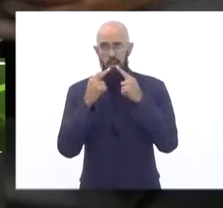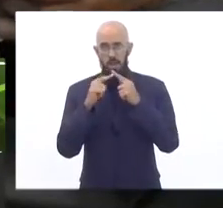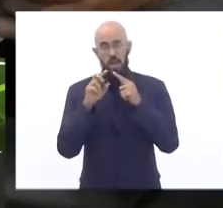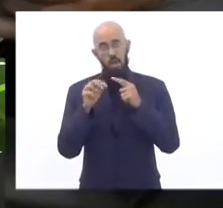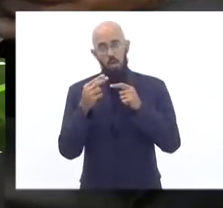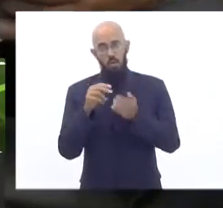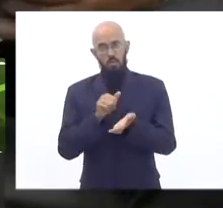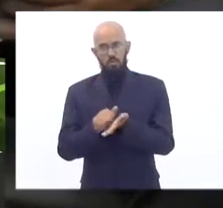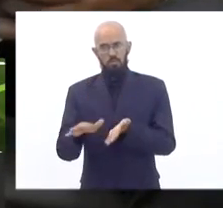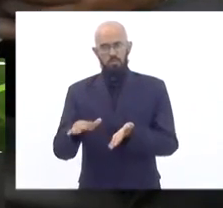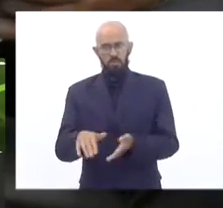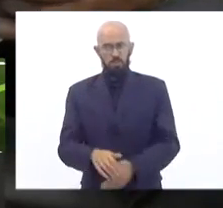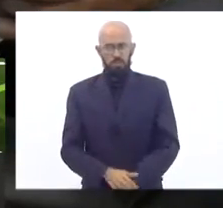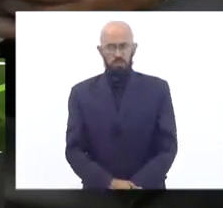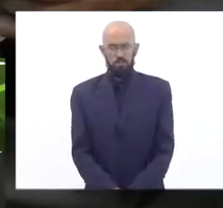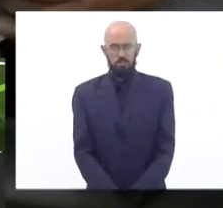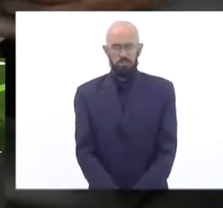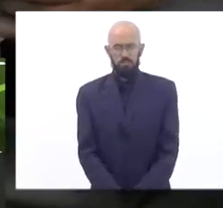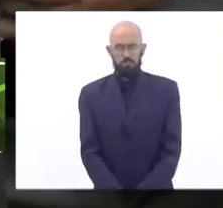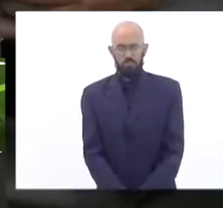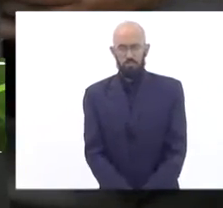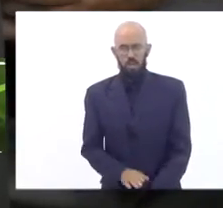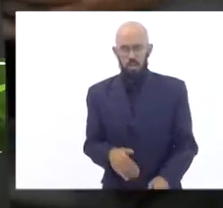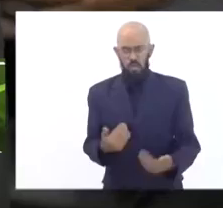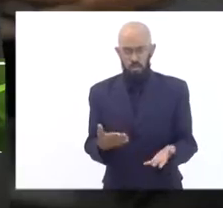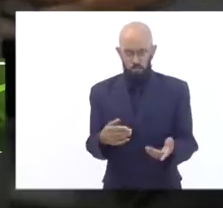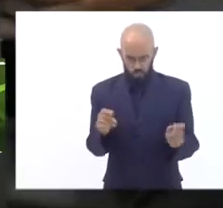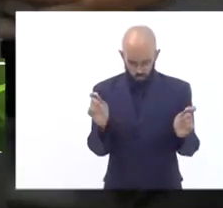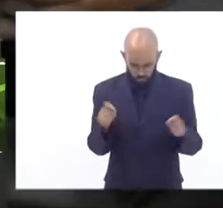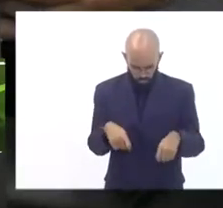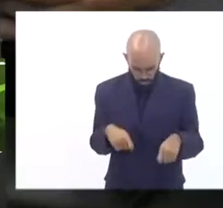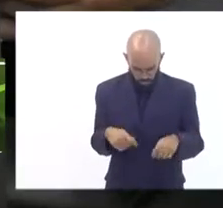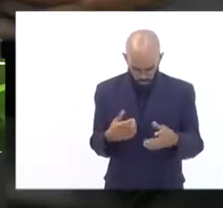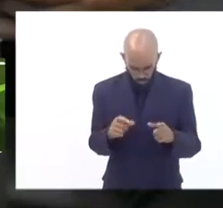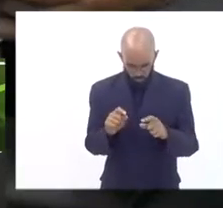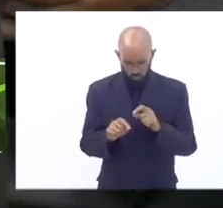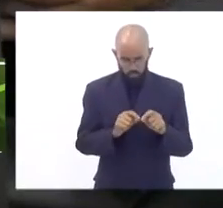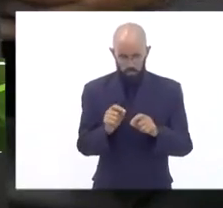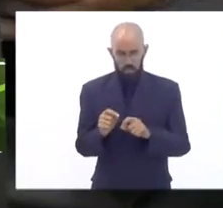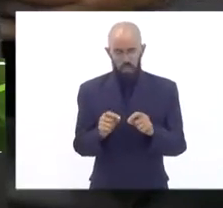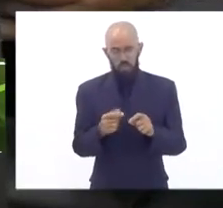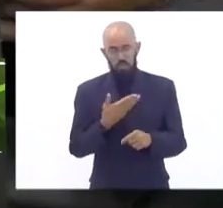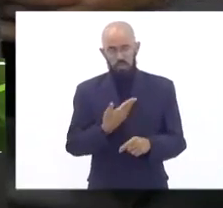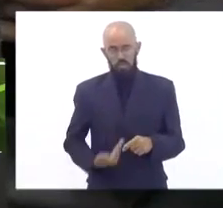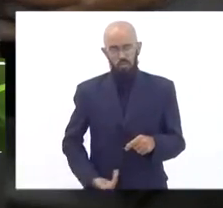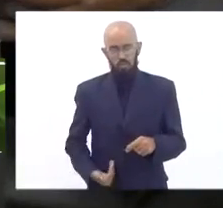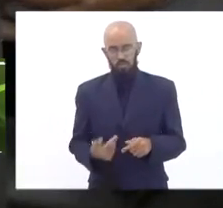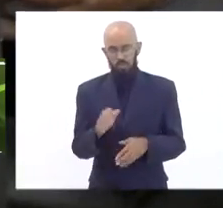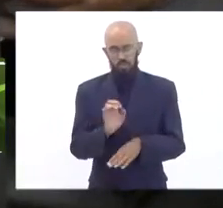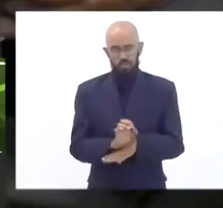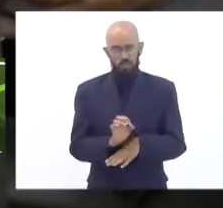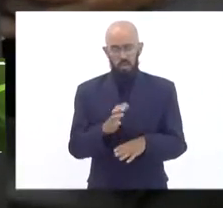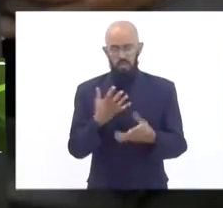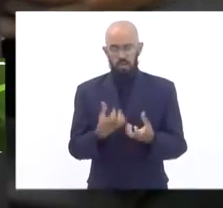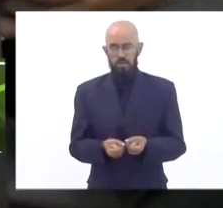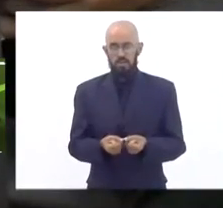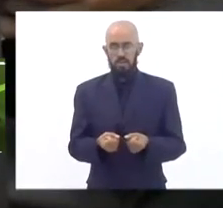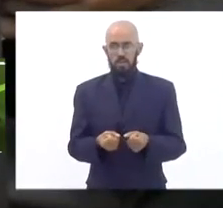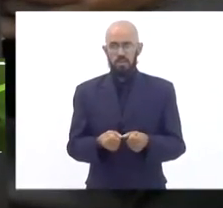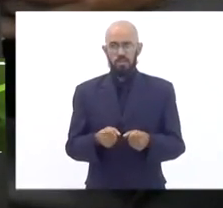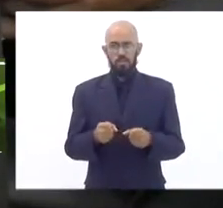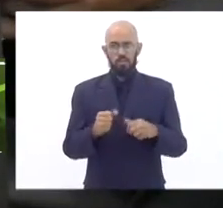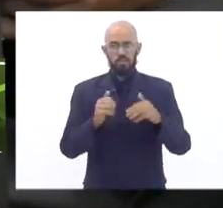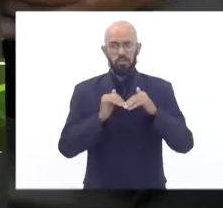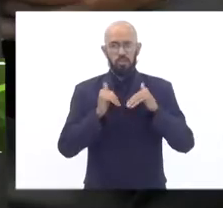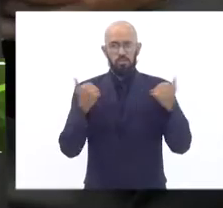perder o emprego. Então, não é possível que o governo do Estado ainda aceite sentar numa mesa de